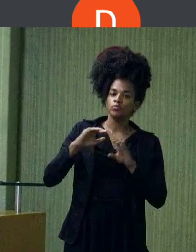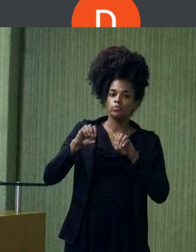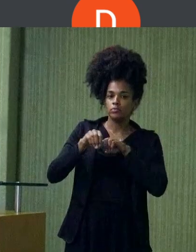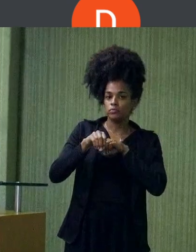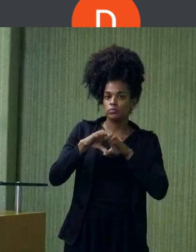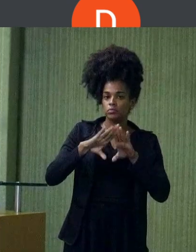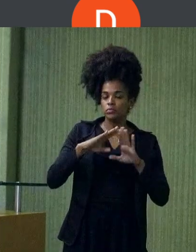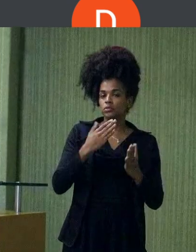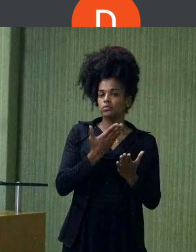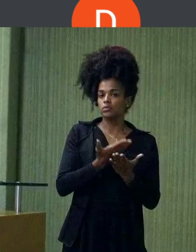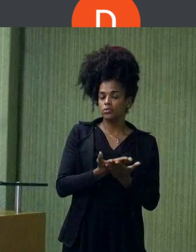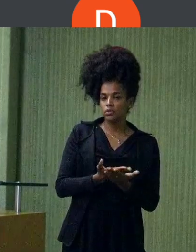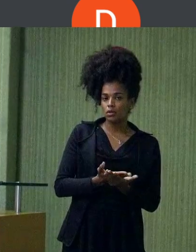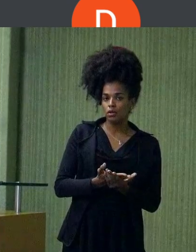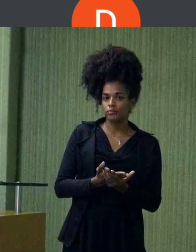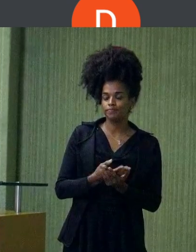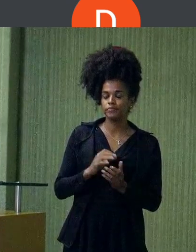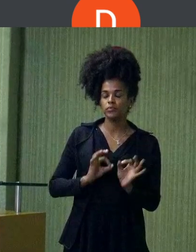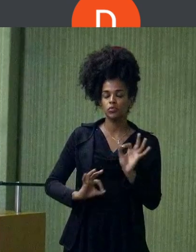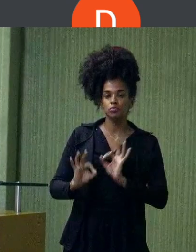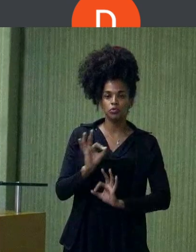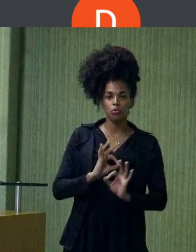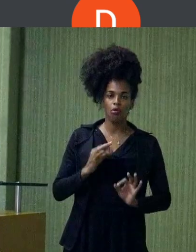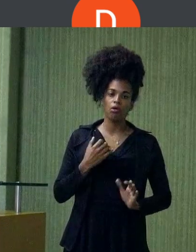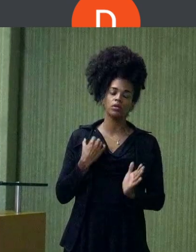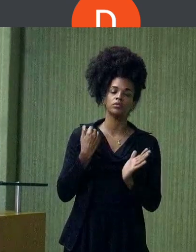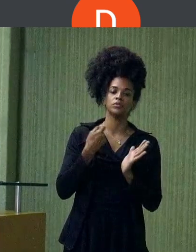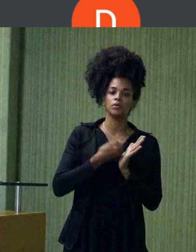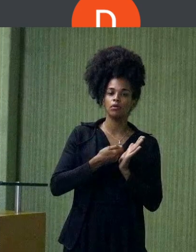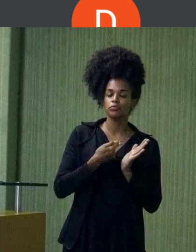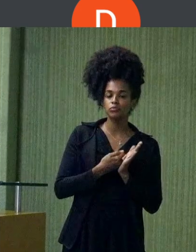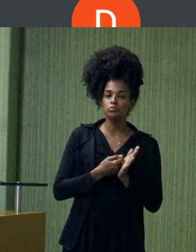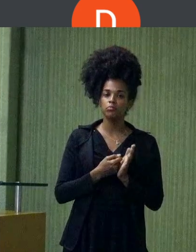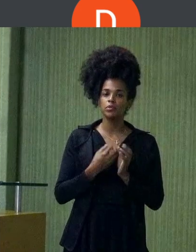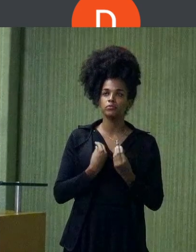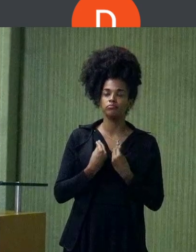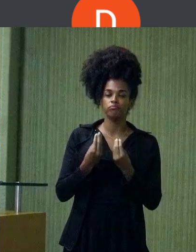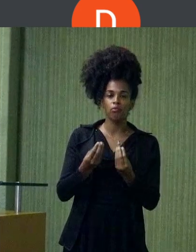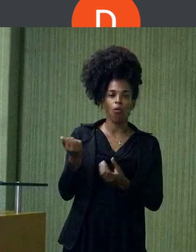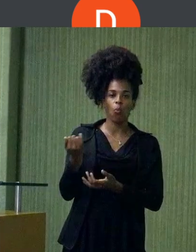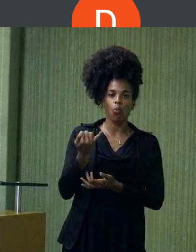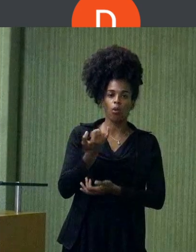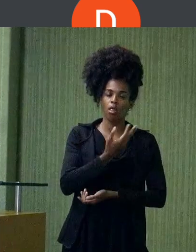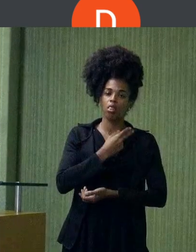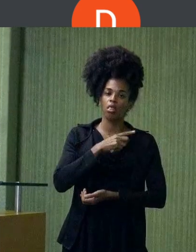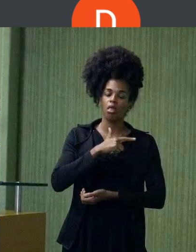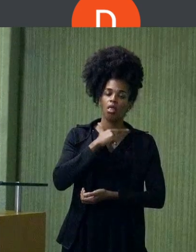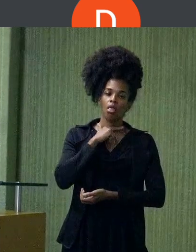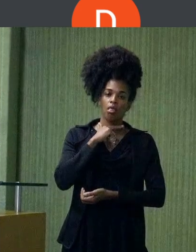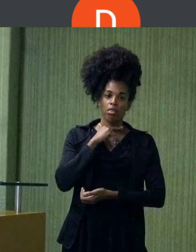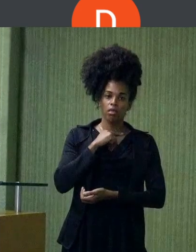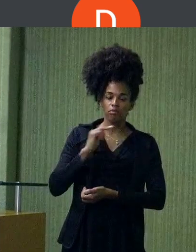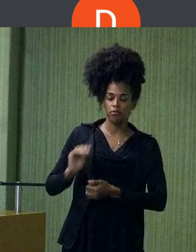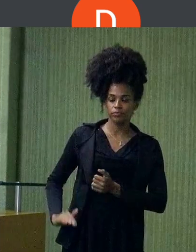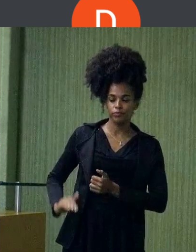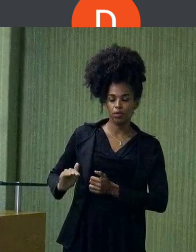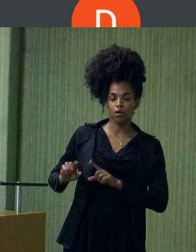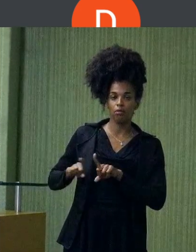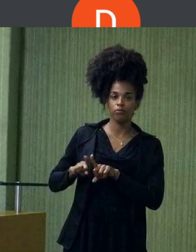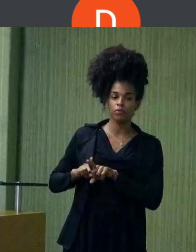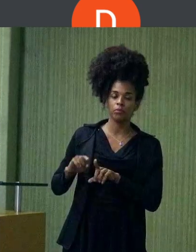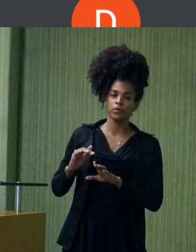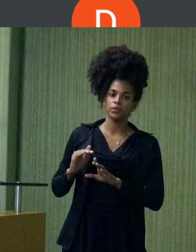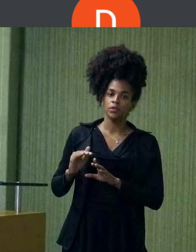não cumpridos esses padrões no na oferta Educacional eh tanto de creche quanto de pré-escola aí portanto